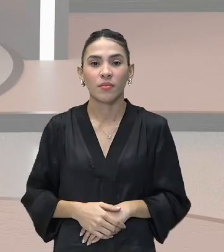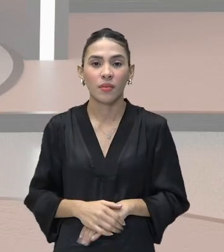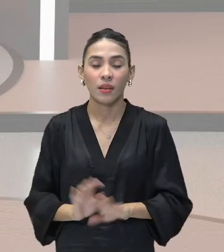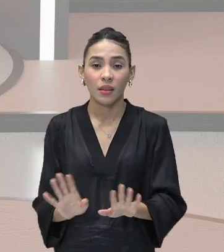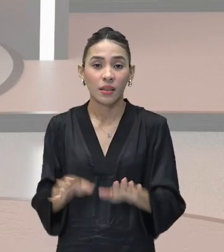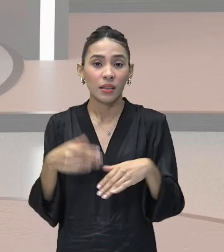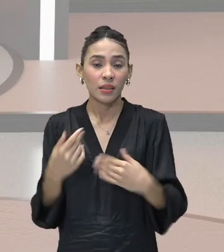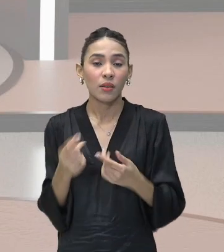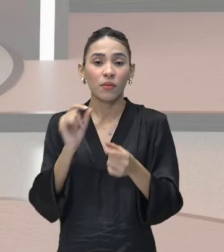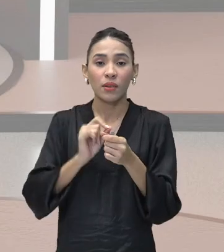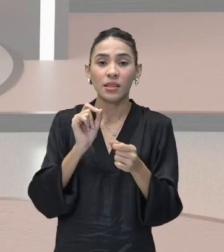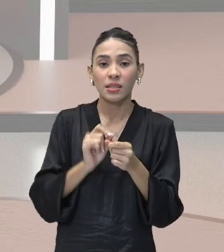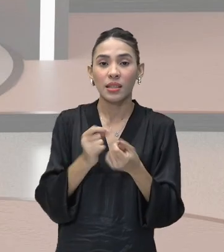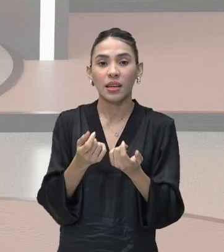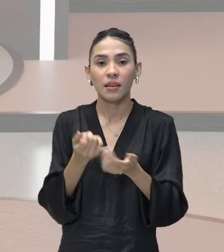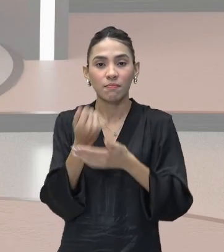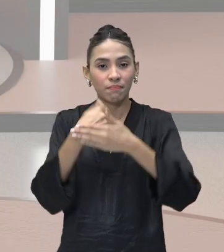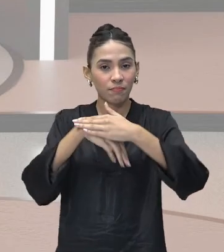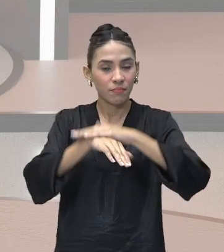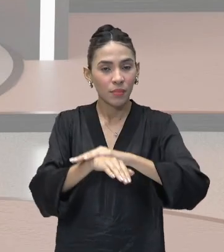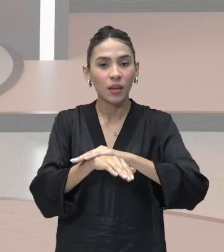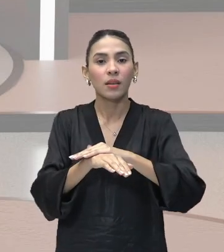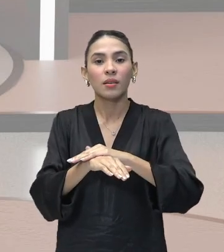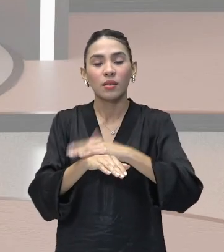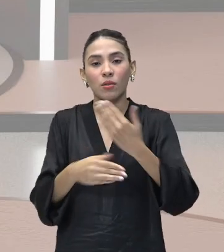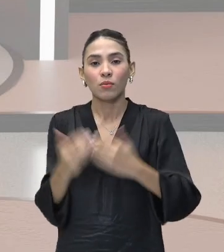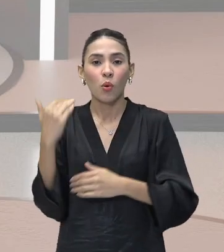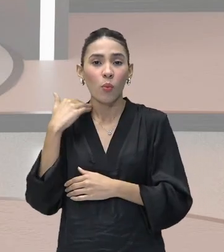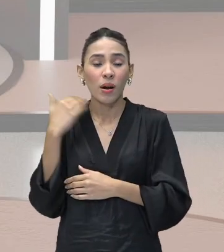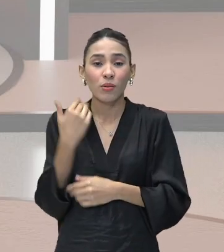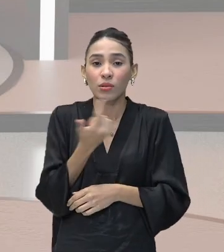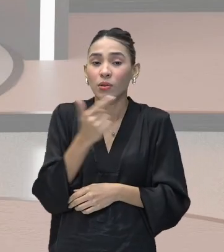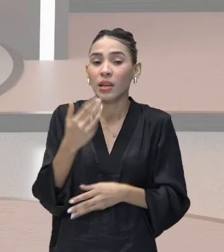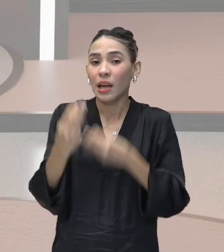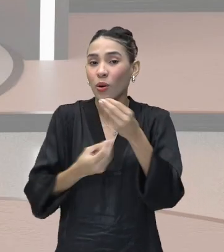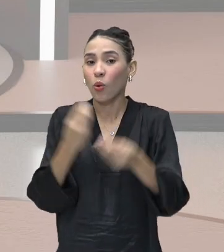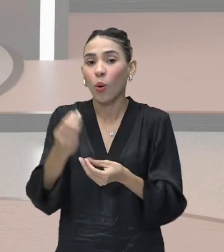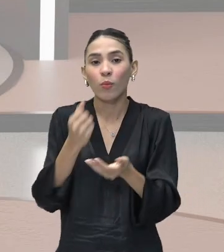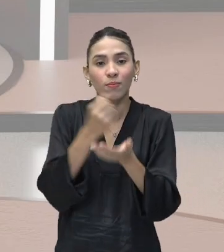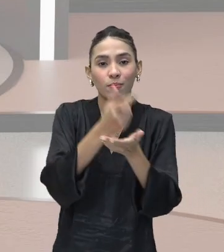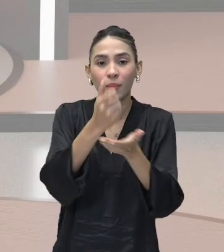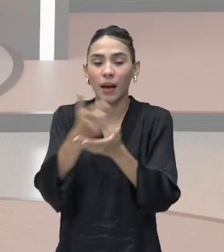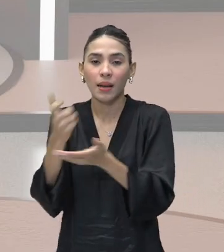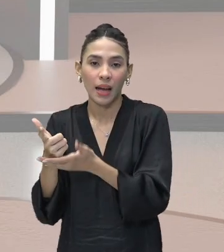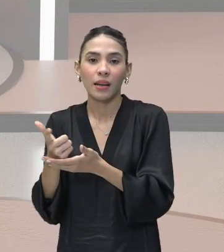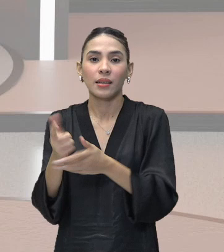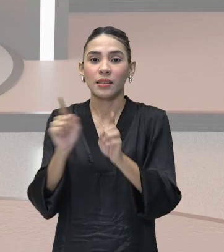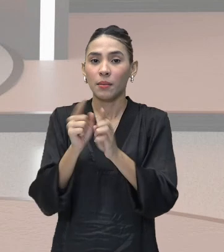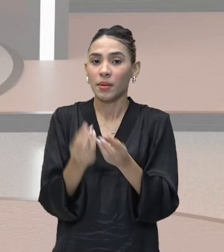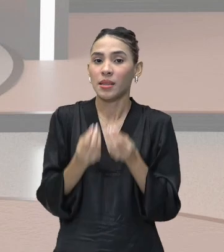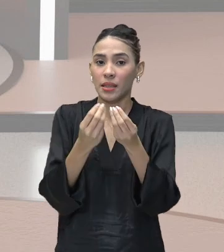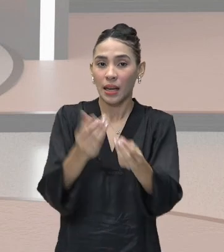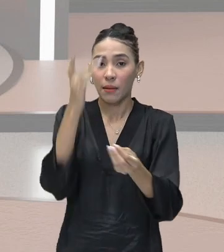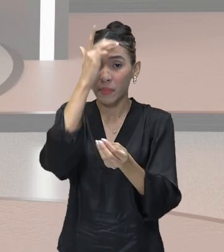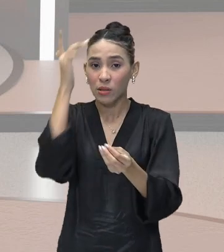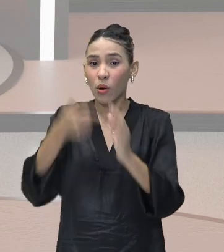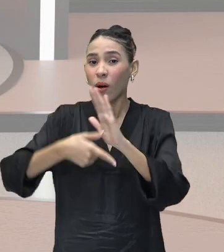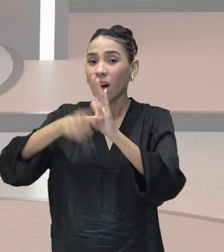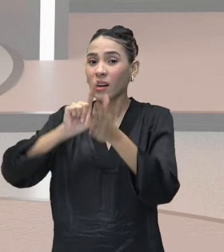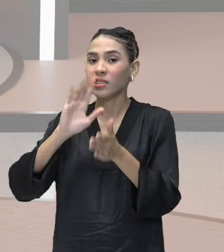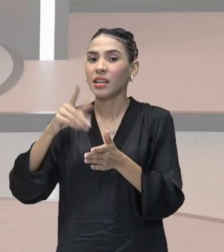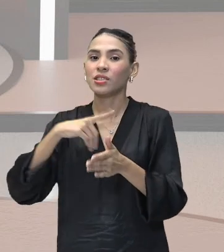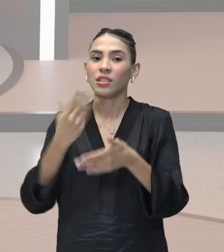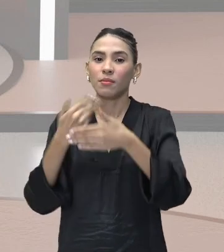vai fazendo com que as reservas do banco se esgotem ao ponto de nem sequer depois poder devolver dinheiro para quem tinha investido em alguma